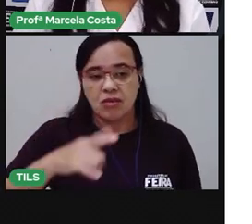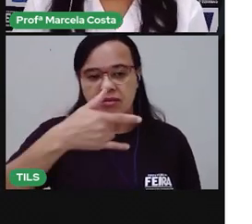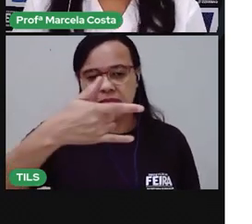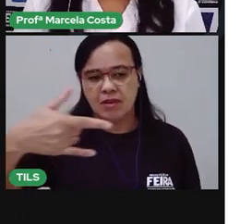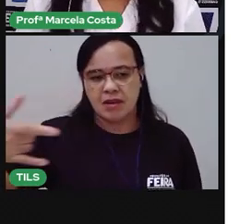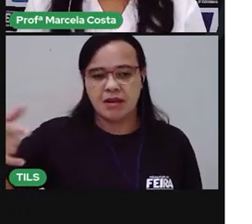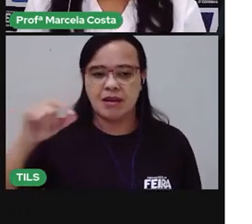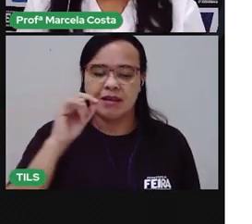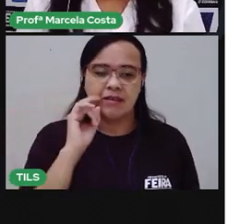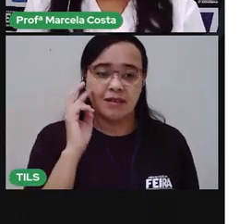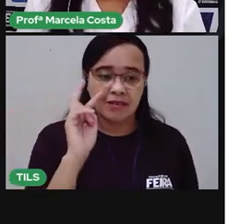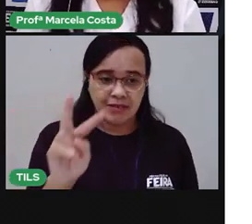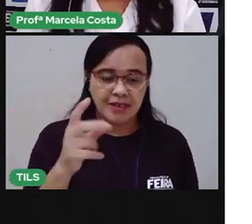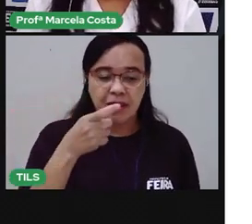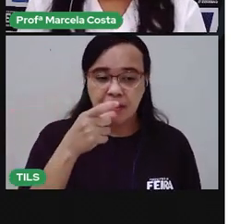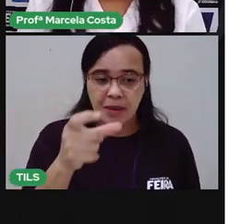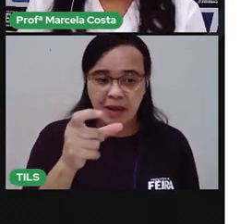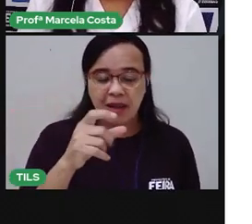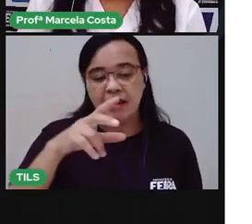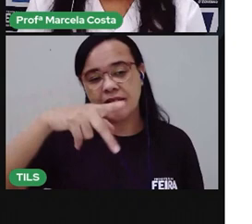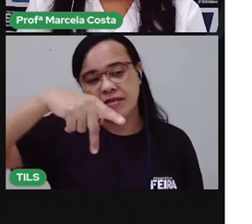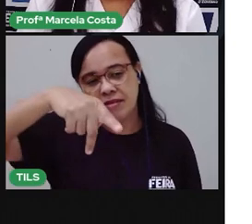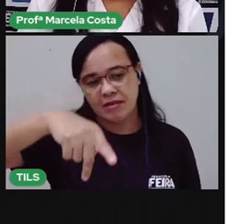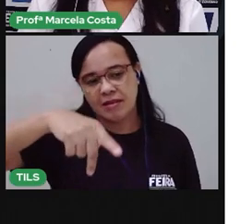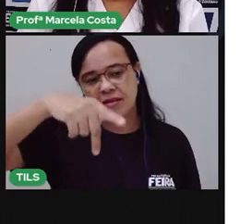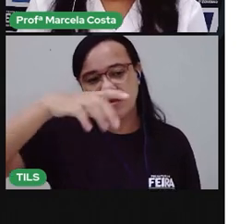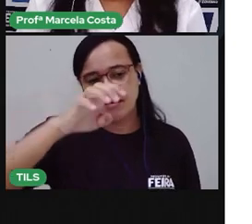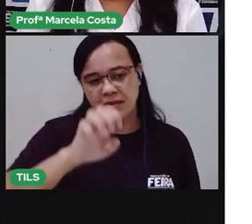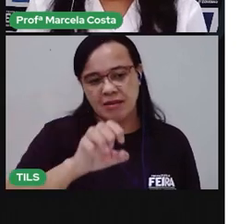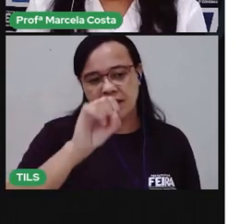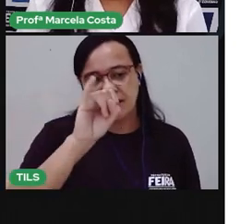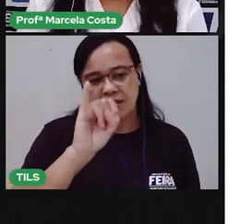peixinho peixinho